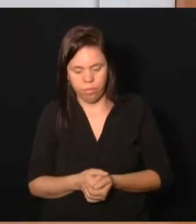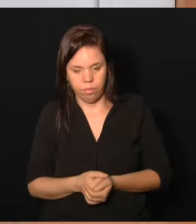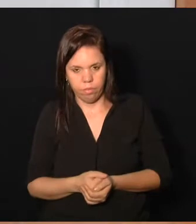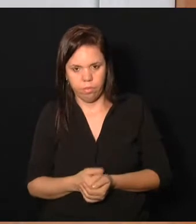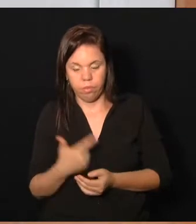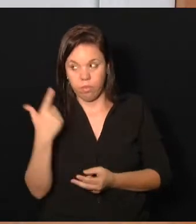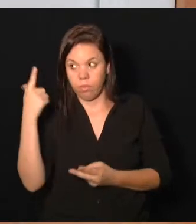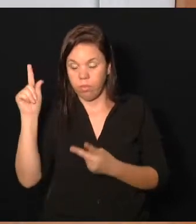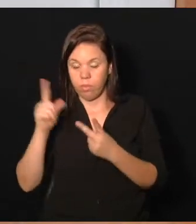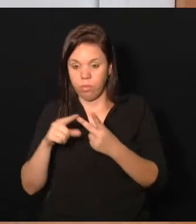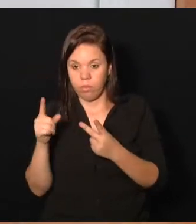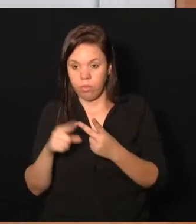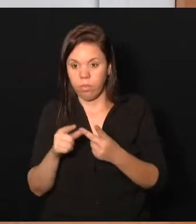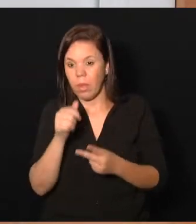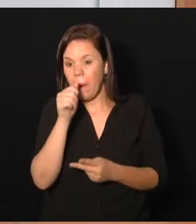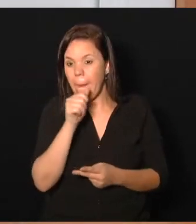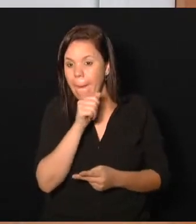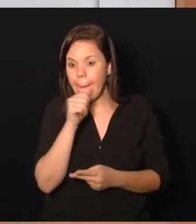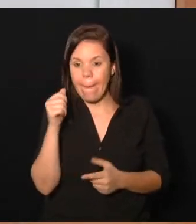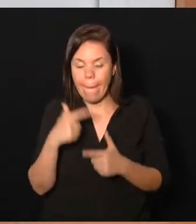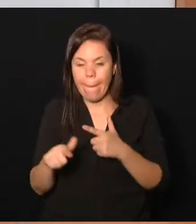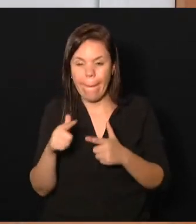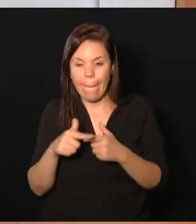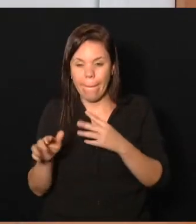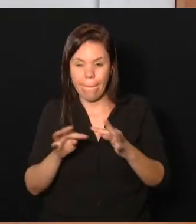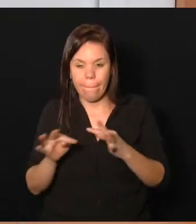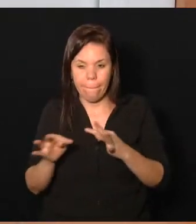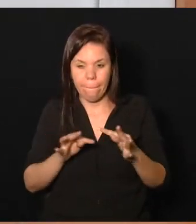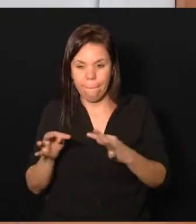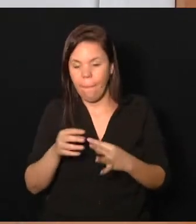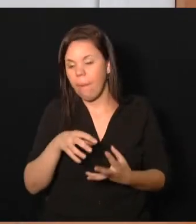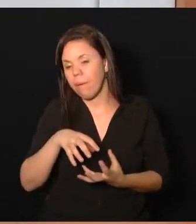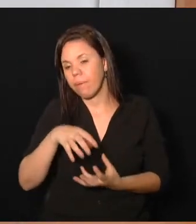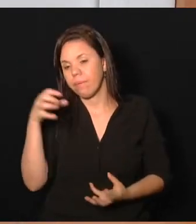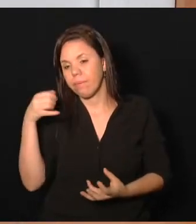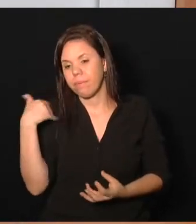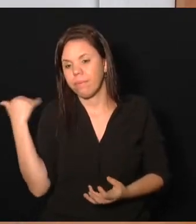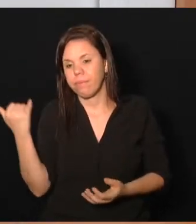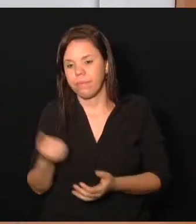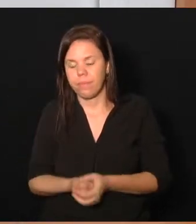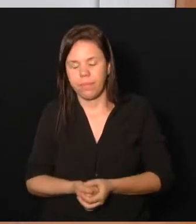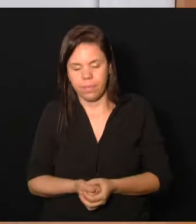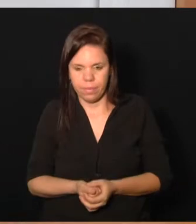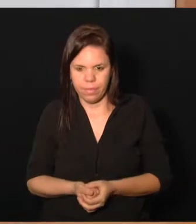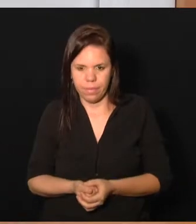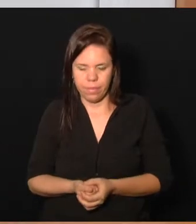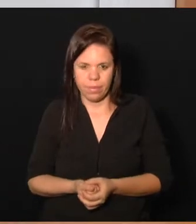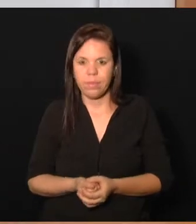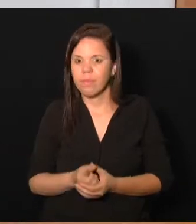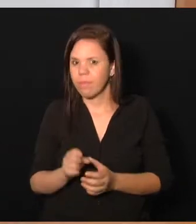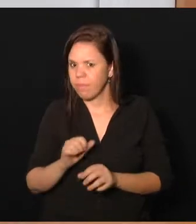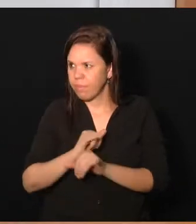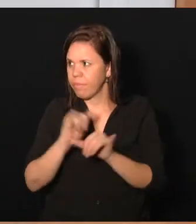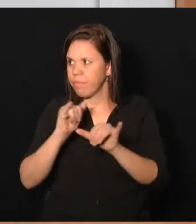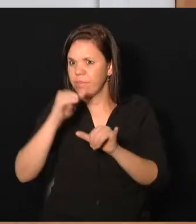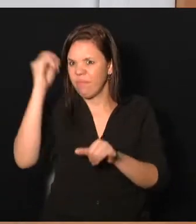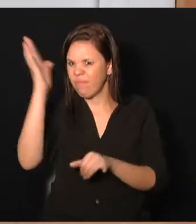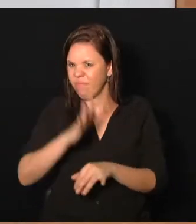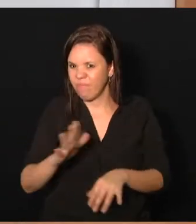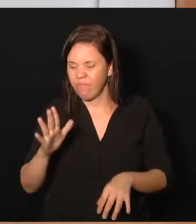Outra crise do tratamento do idoso a nível em repercussões nacionais.